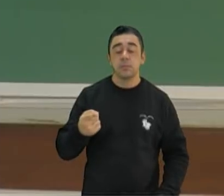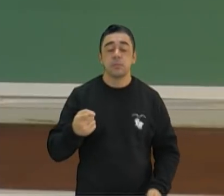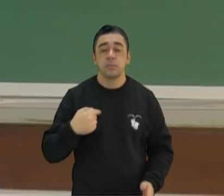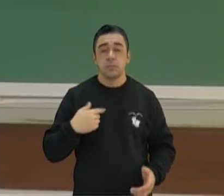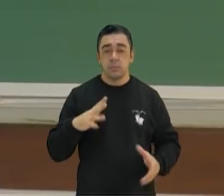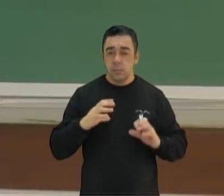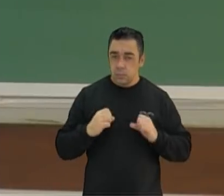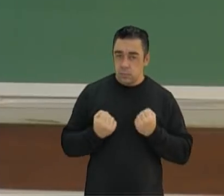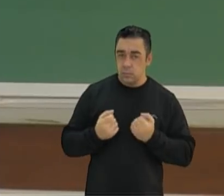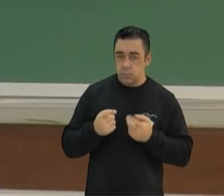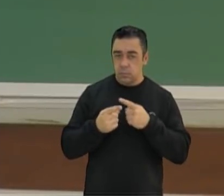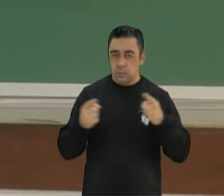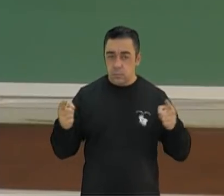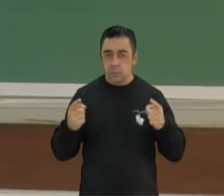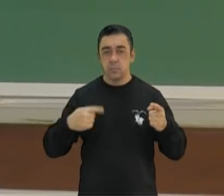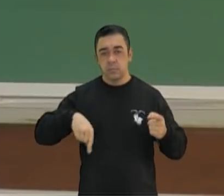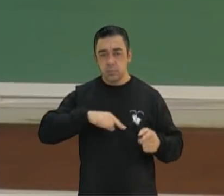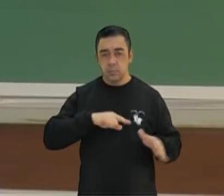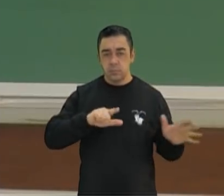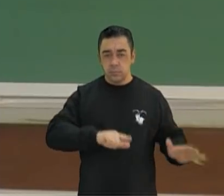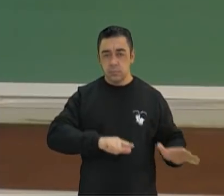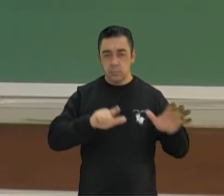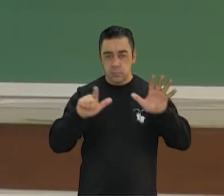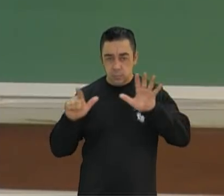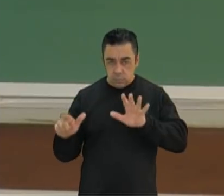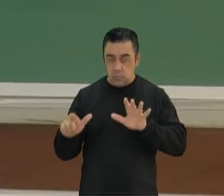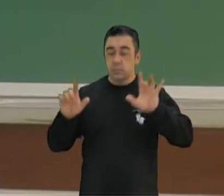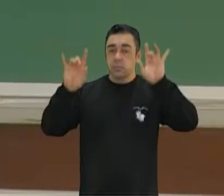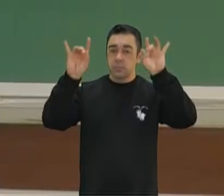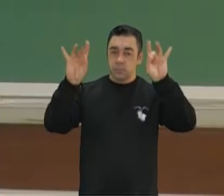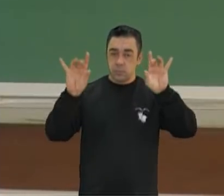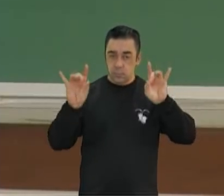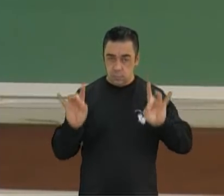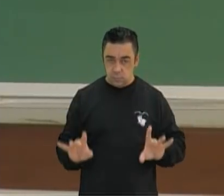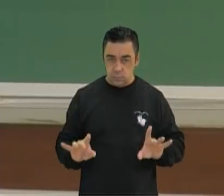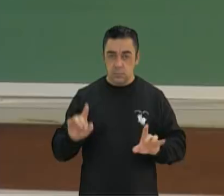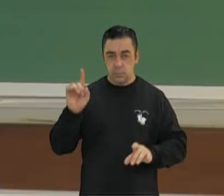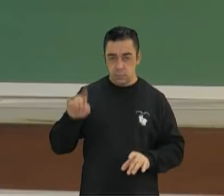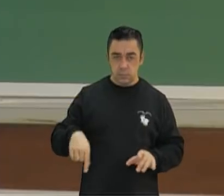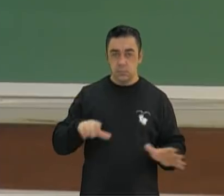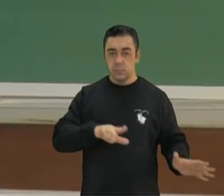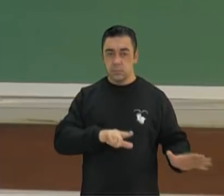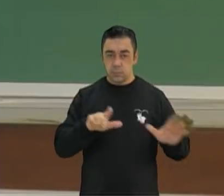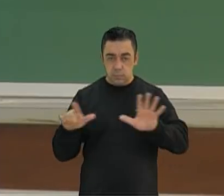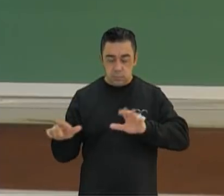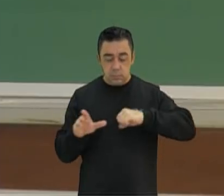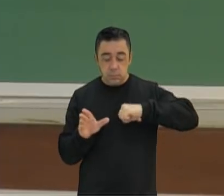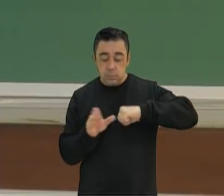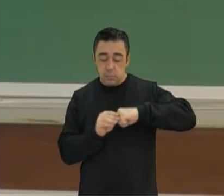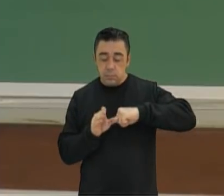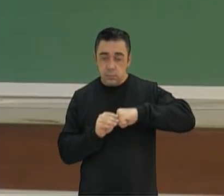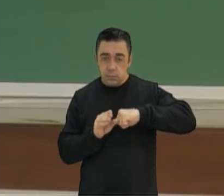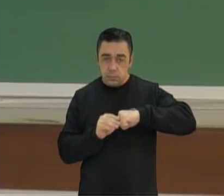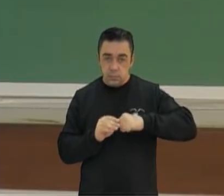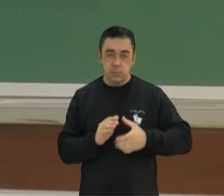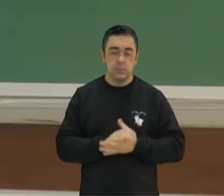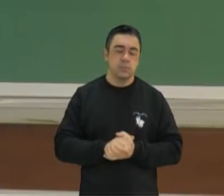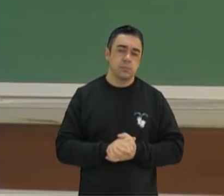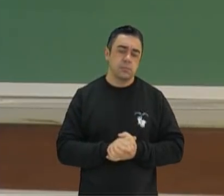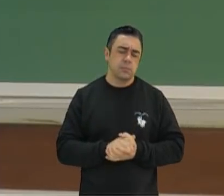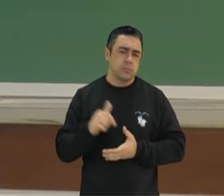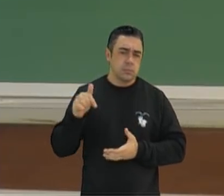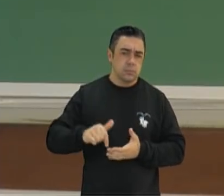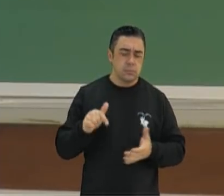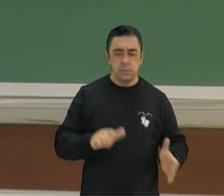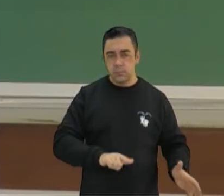você o fato de que nós estamos em uma semana muito especial. Essa é a Semana do Conhecimento.